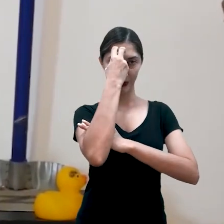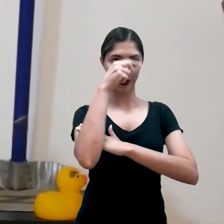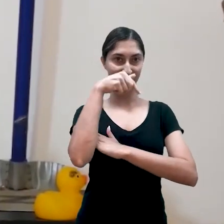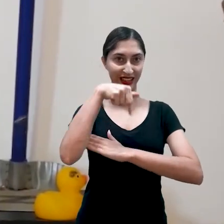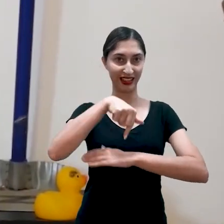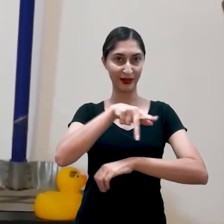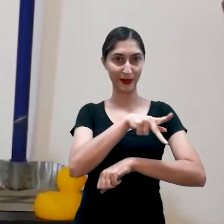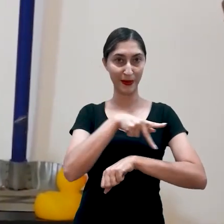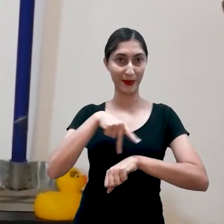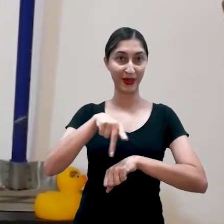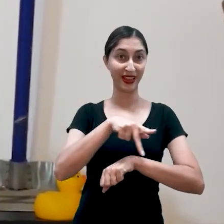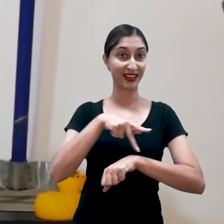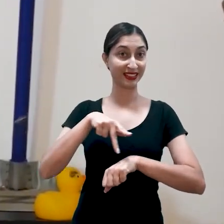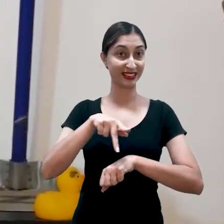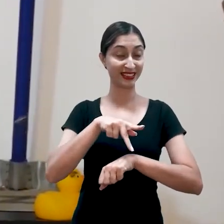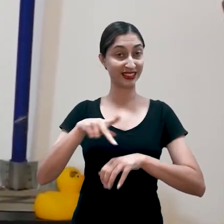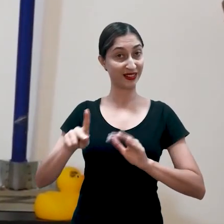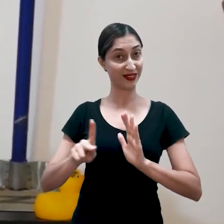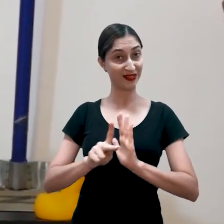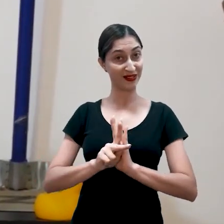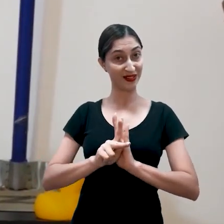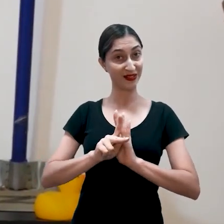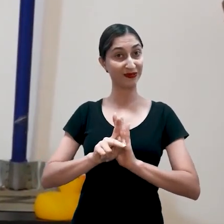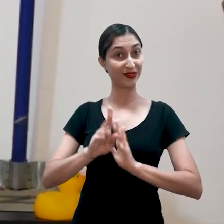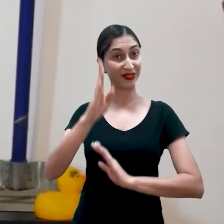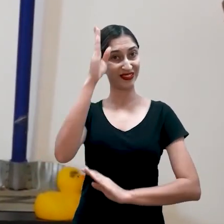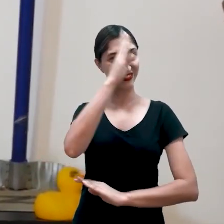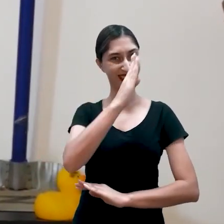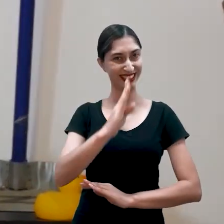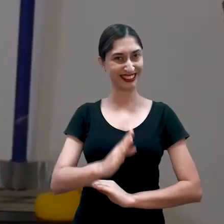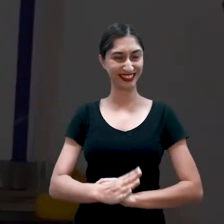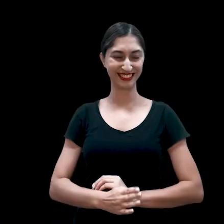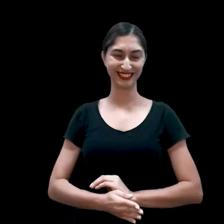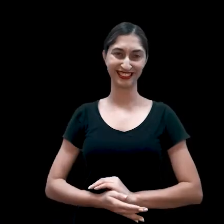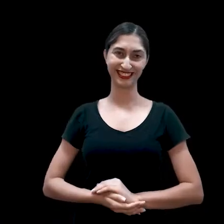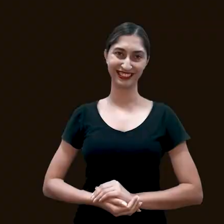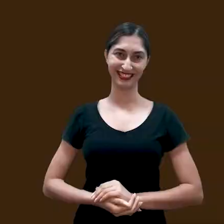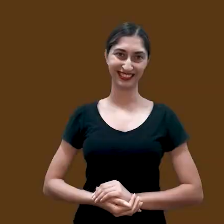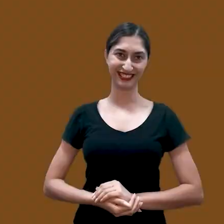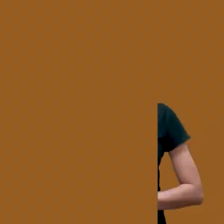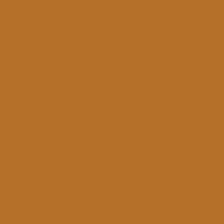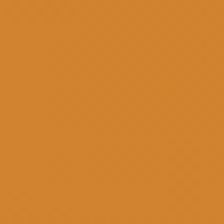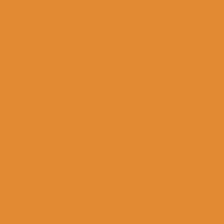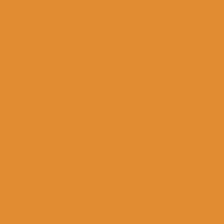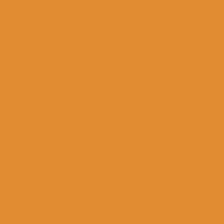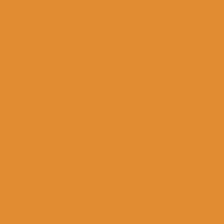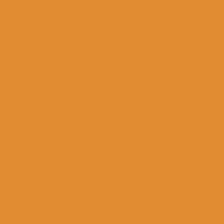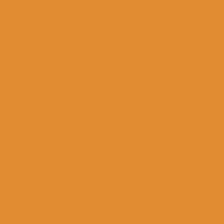do nosso país, que no caso é o Brasil.